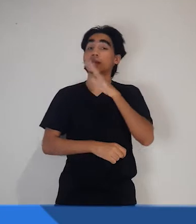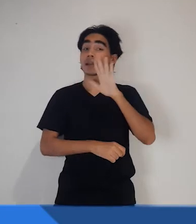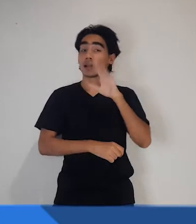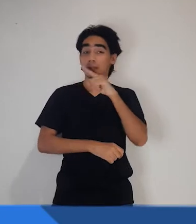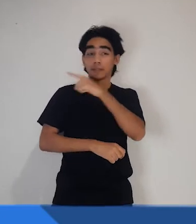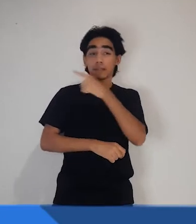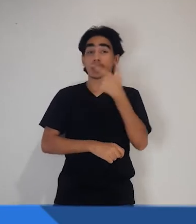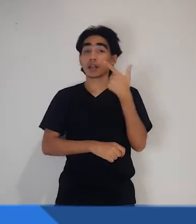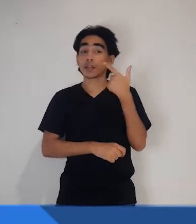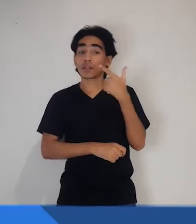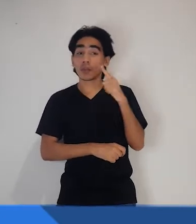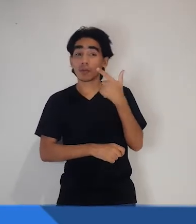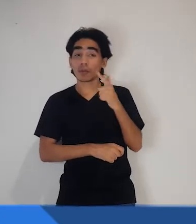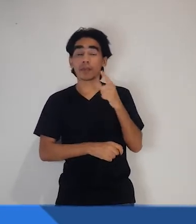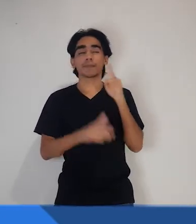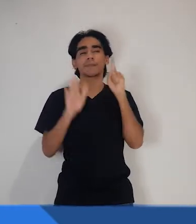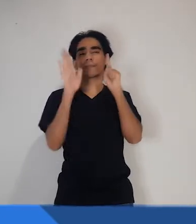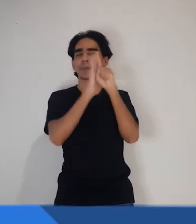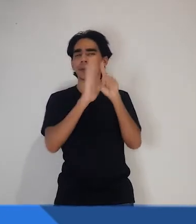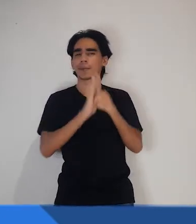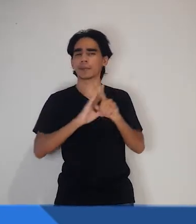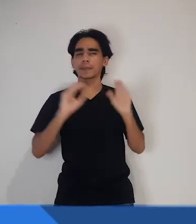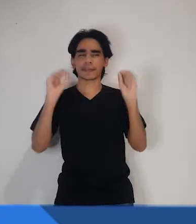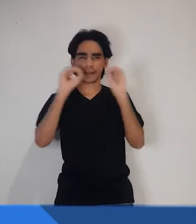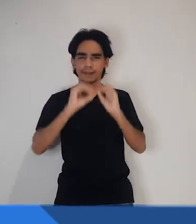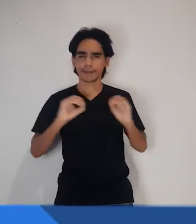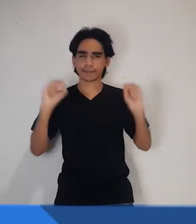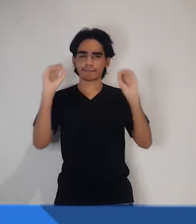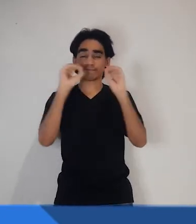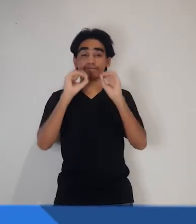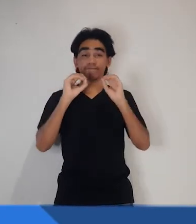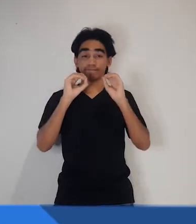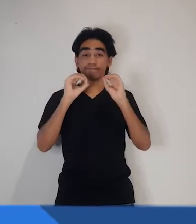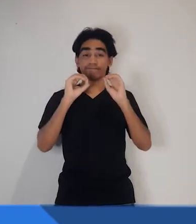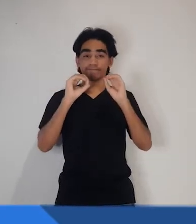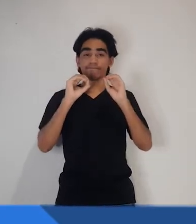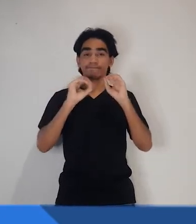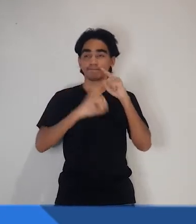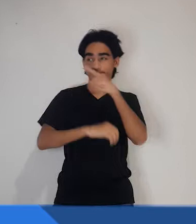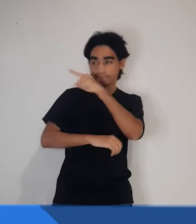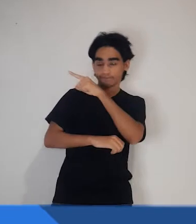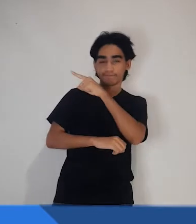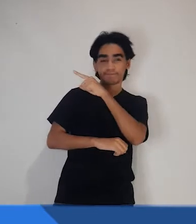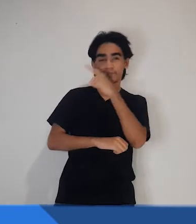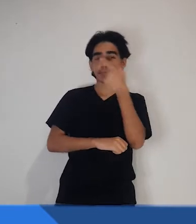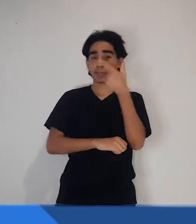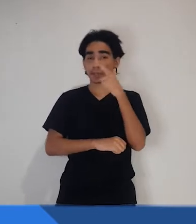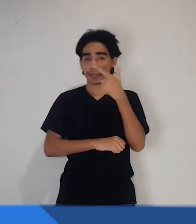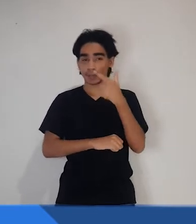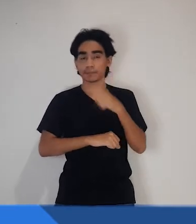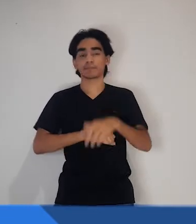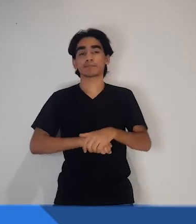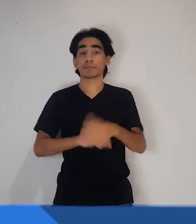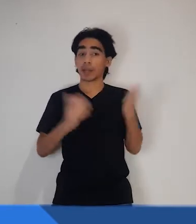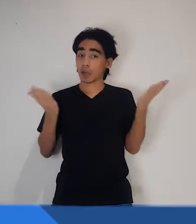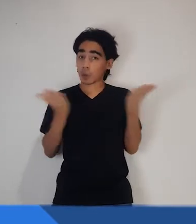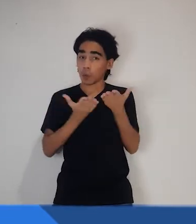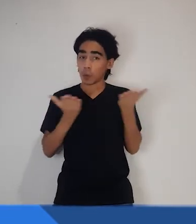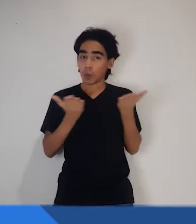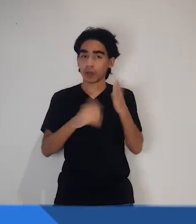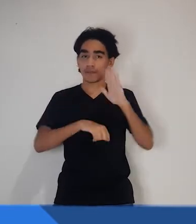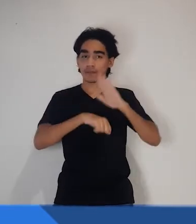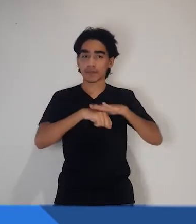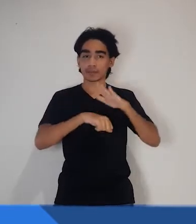não foi inserida nenhuma pergunta. Nesse questionário não tem nenhuma questão. E é o que a gente vai fazer